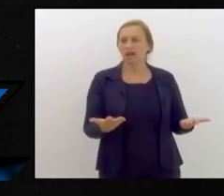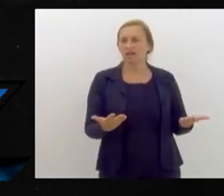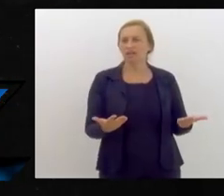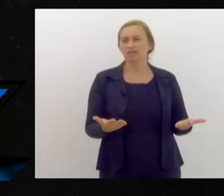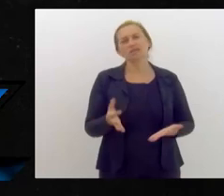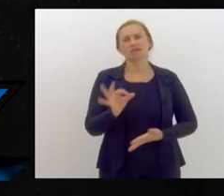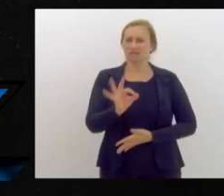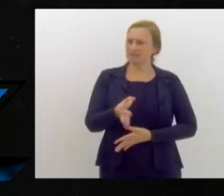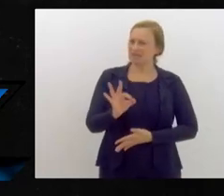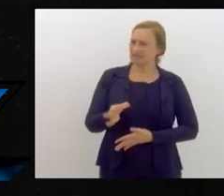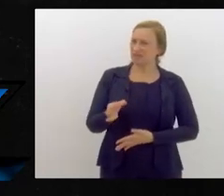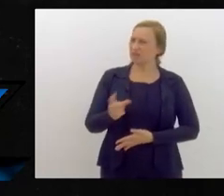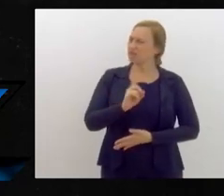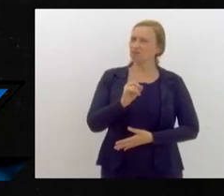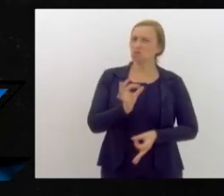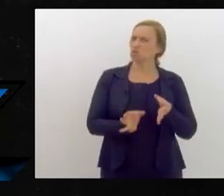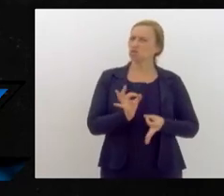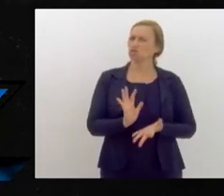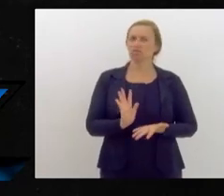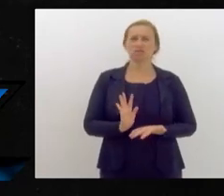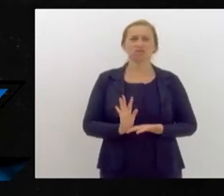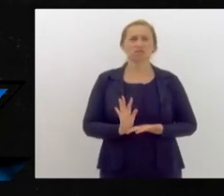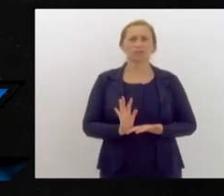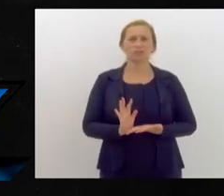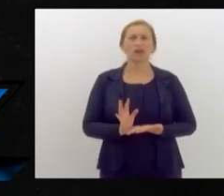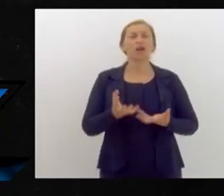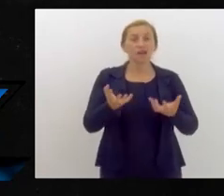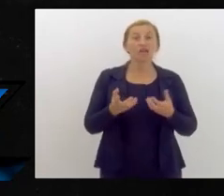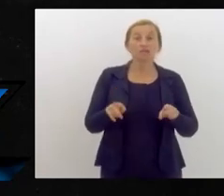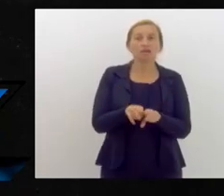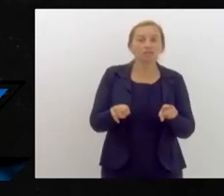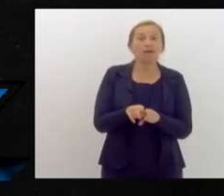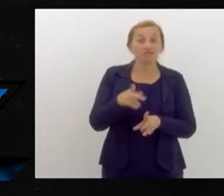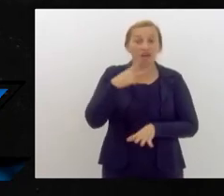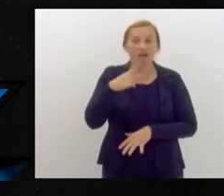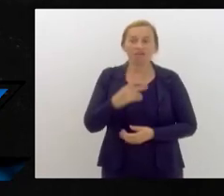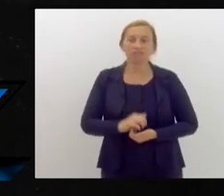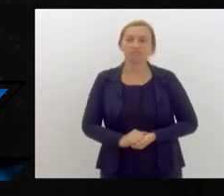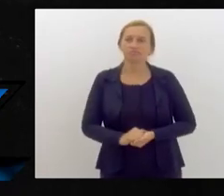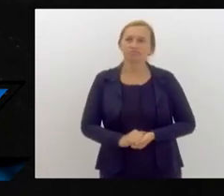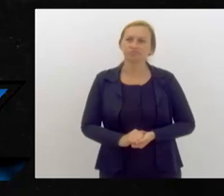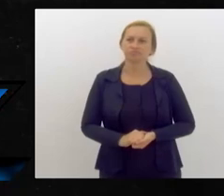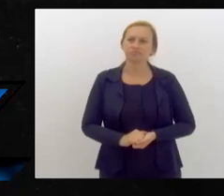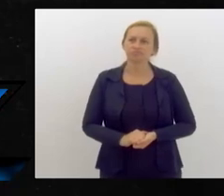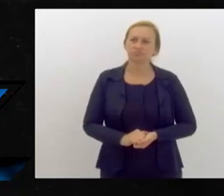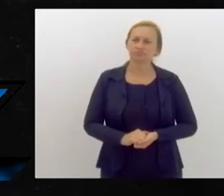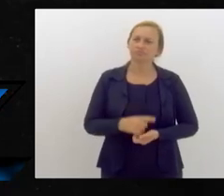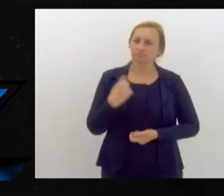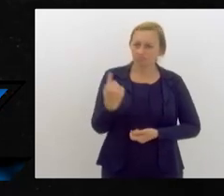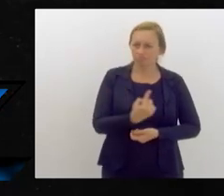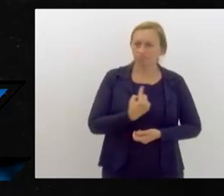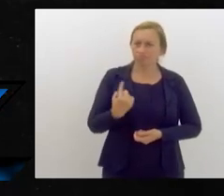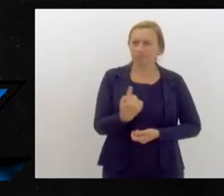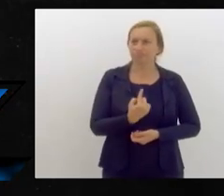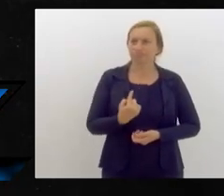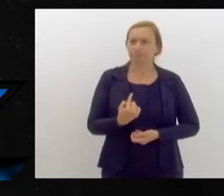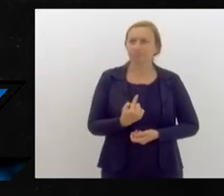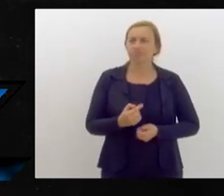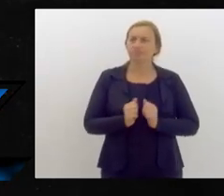evidentemente não se justifica queria aqui também dizer que nós vamos estar